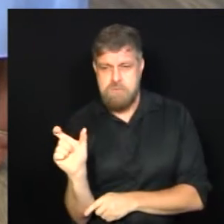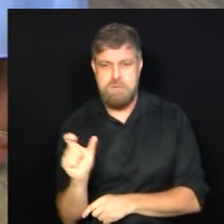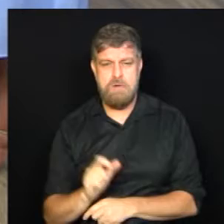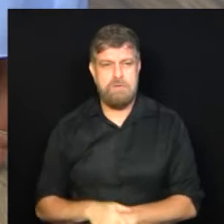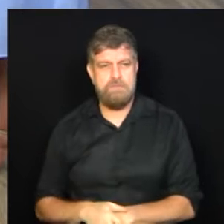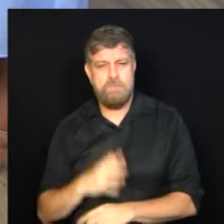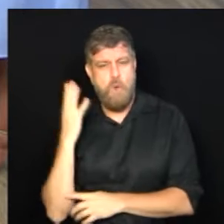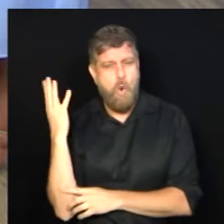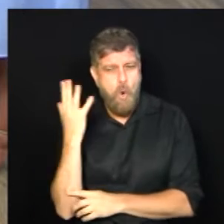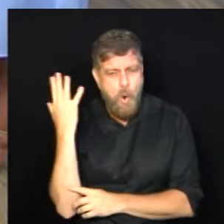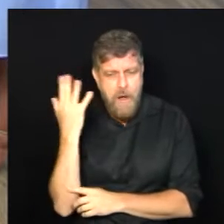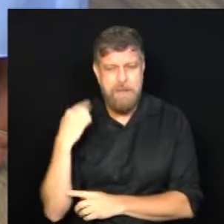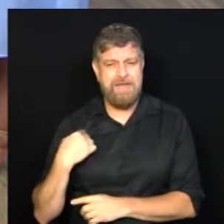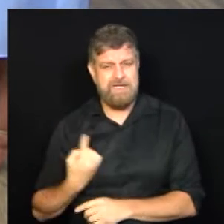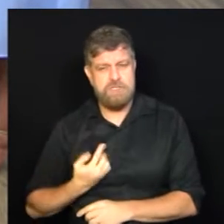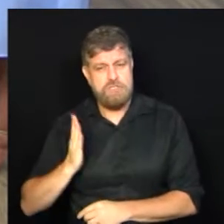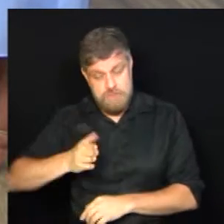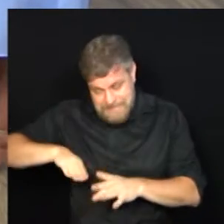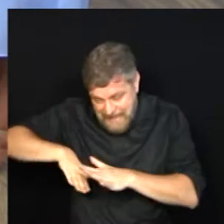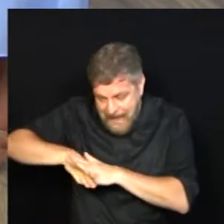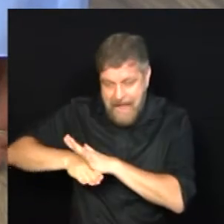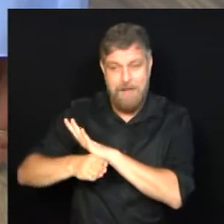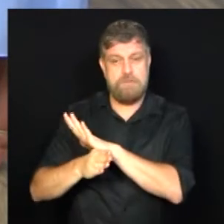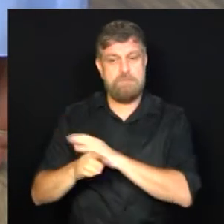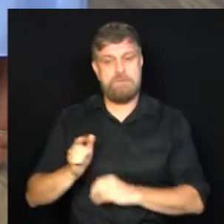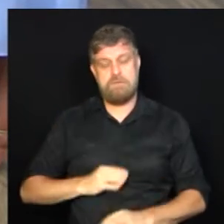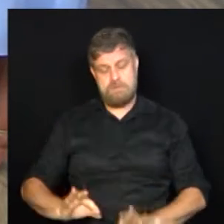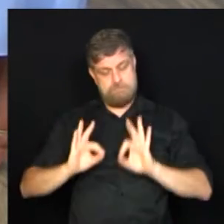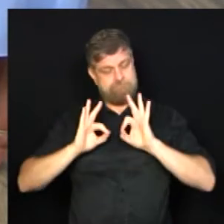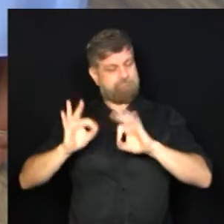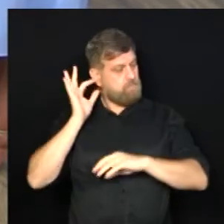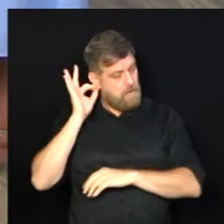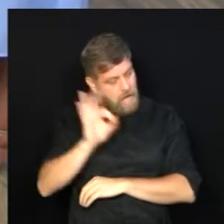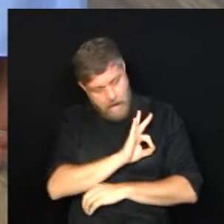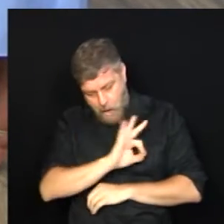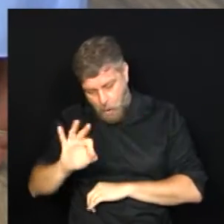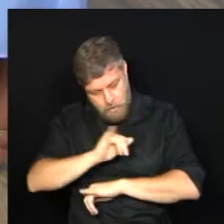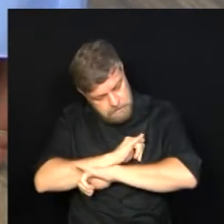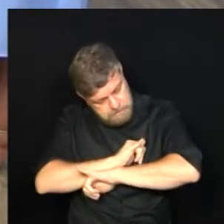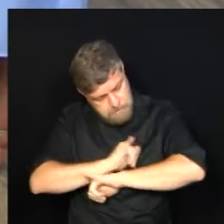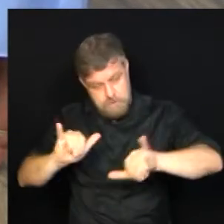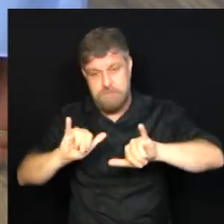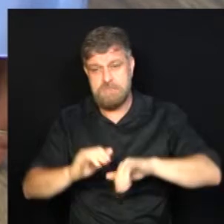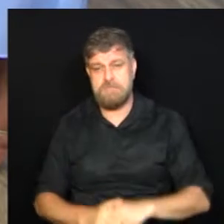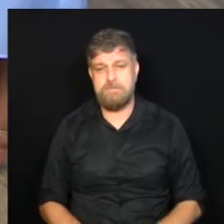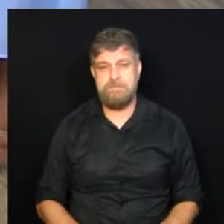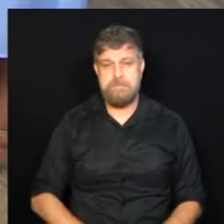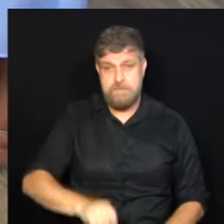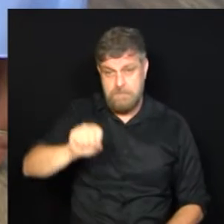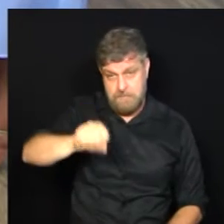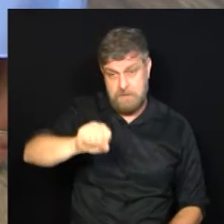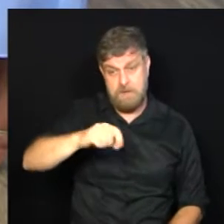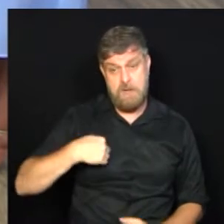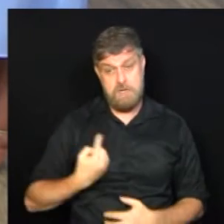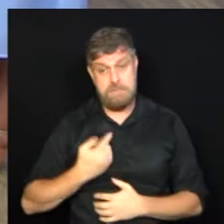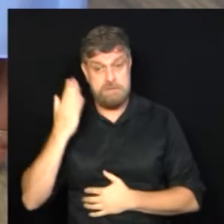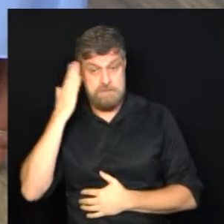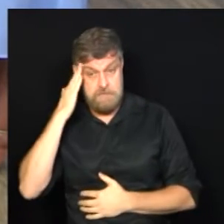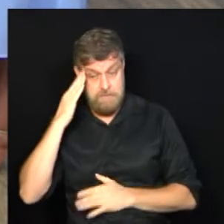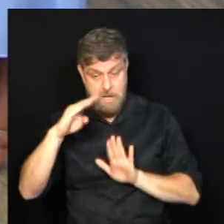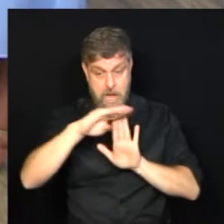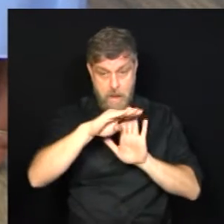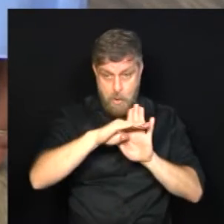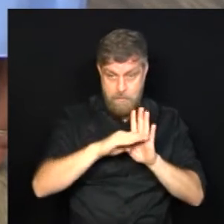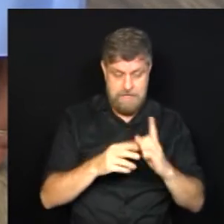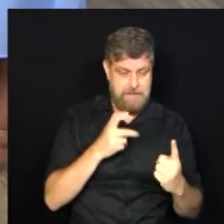temperatura que a gente já está acostumado, então é uma ótima notícia. Sim, até porque a gente sabe que o Plano Nacional